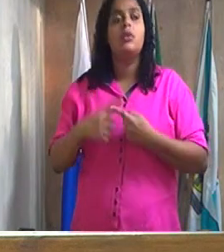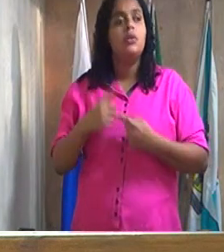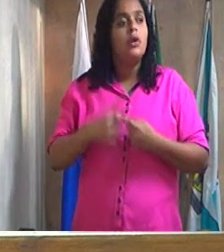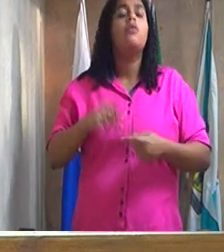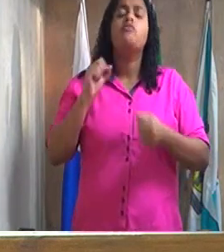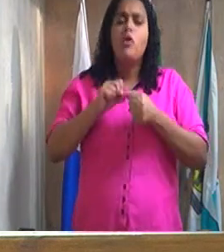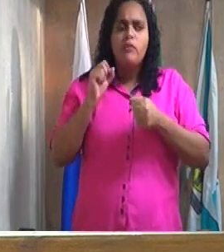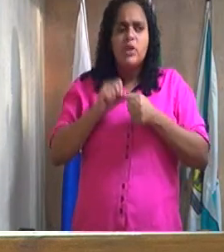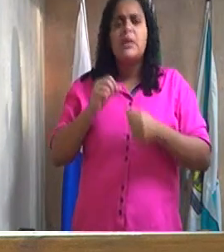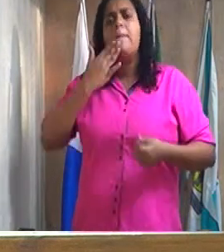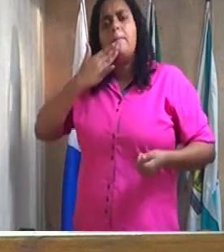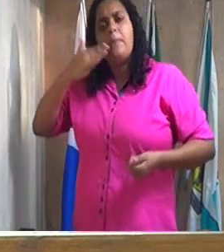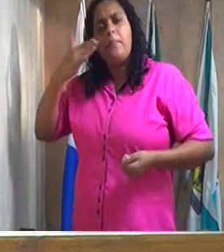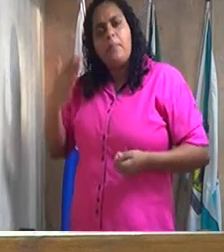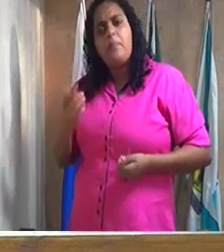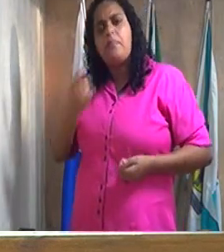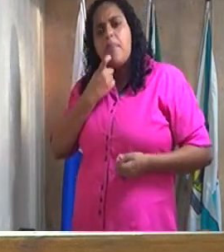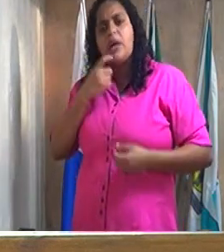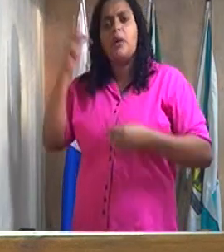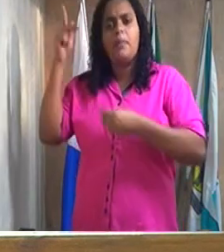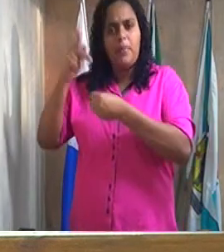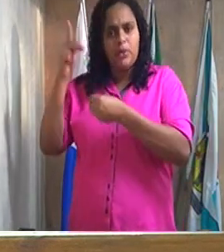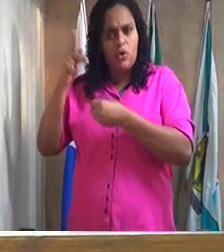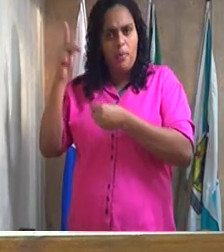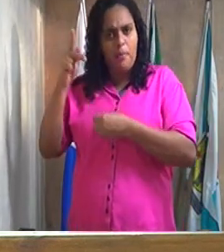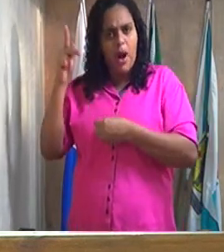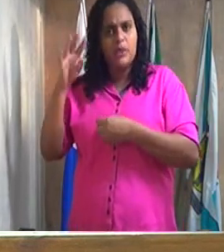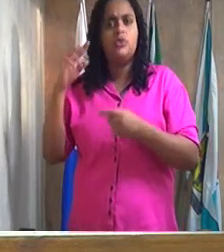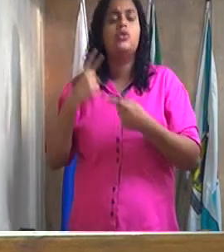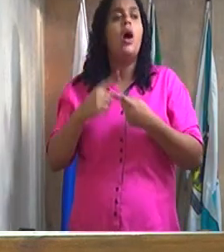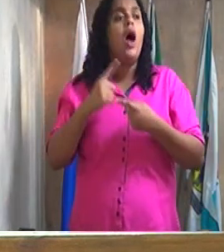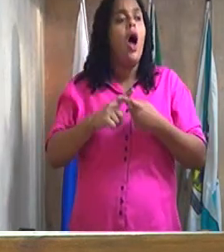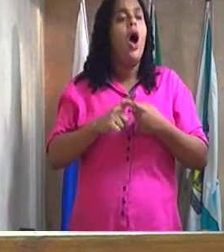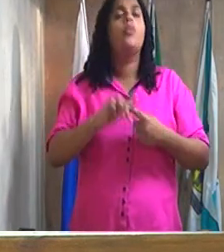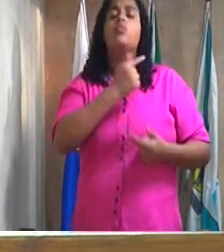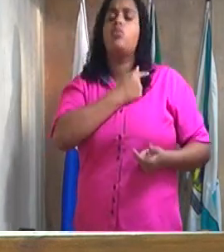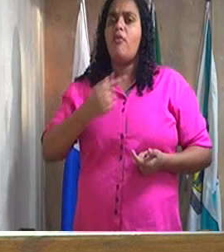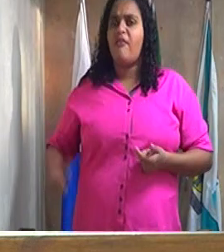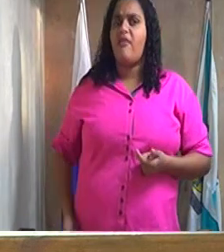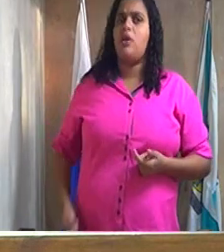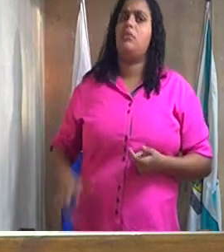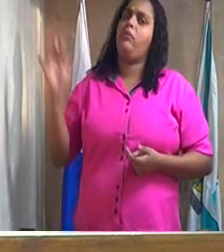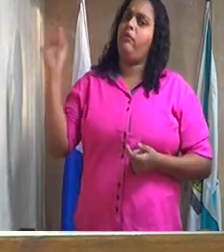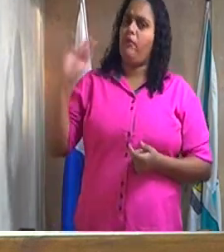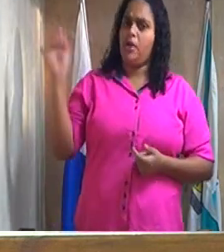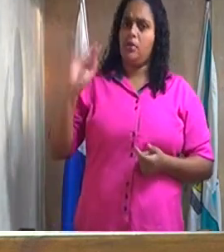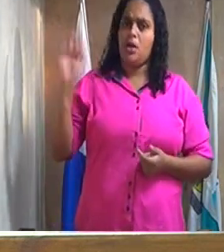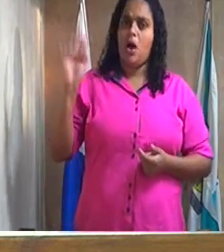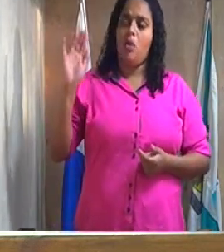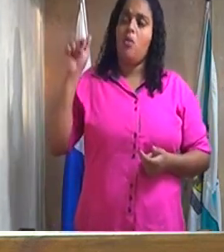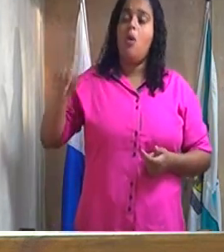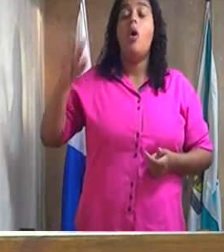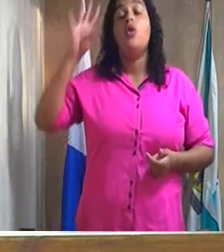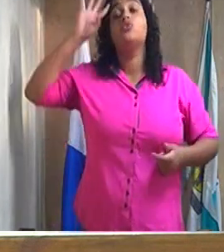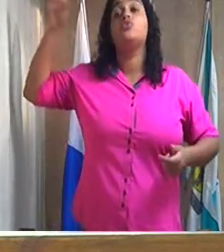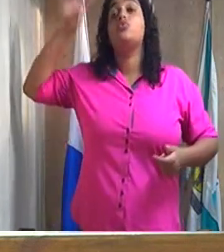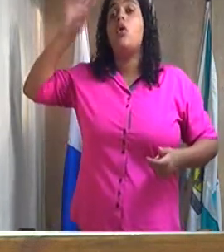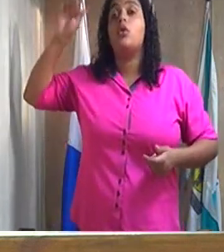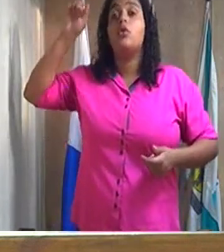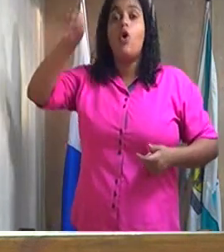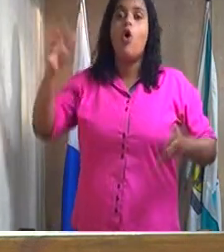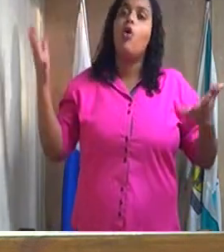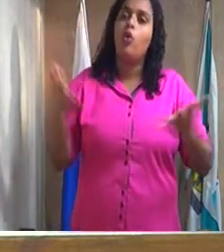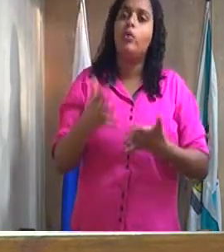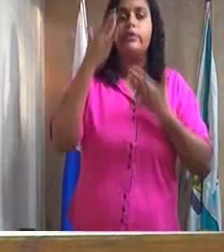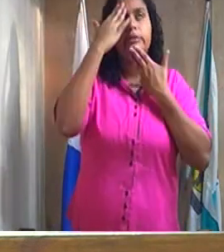para a Petrobras, que é um terreno do governo federal, que no início era um sonho. Hoje, graças a